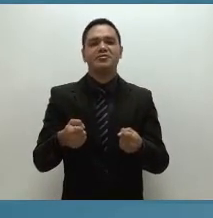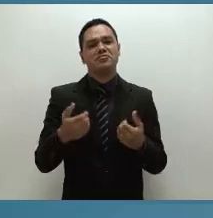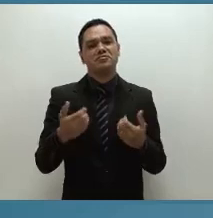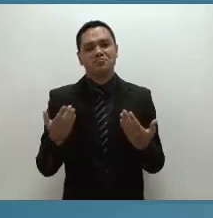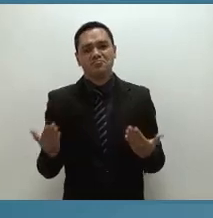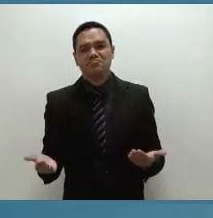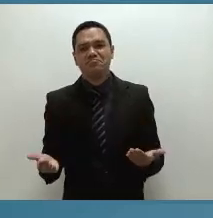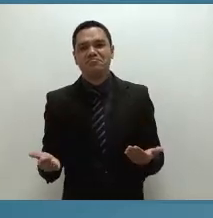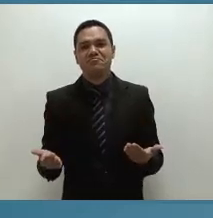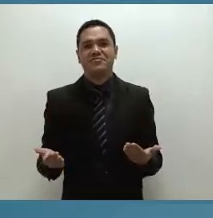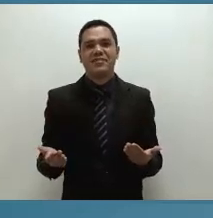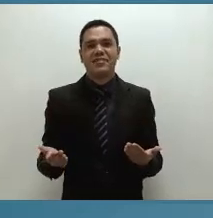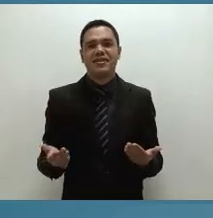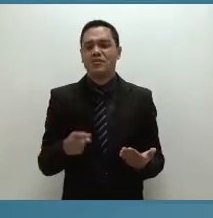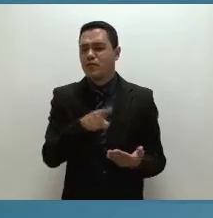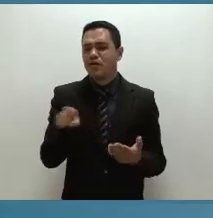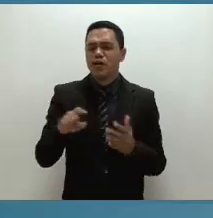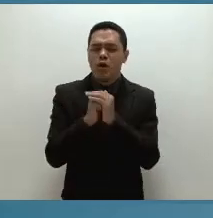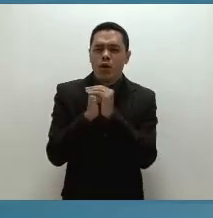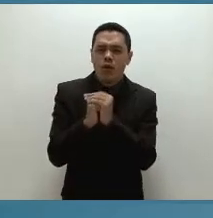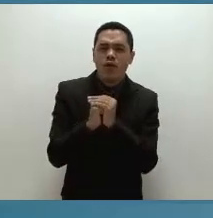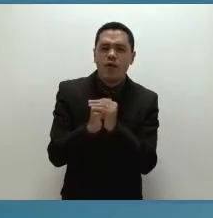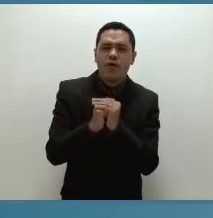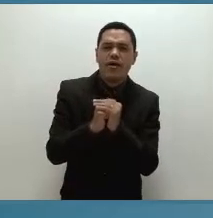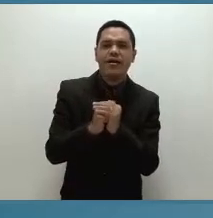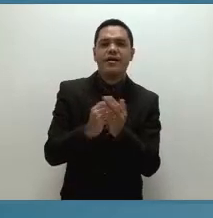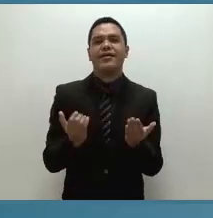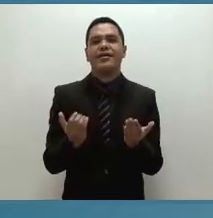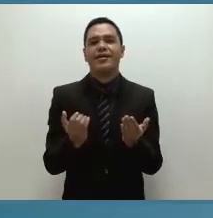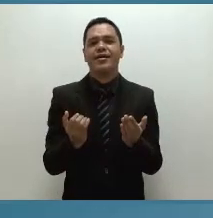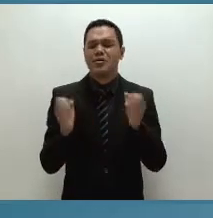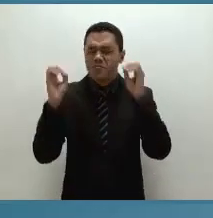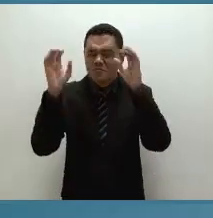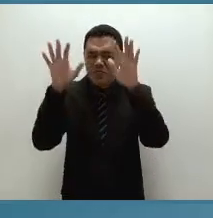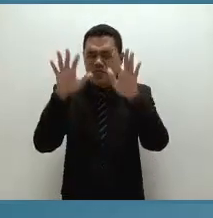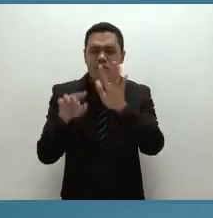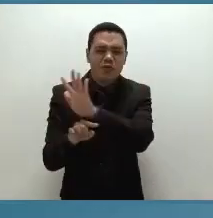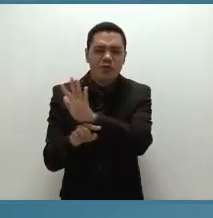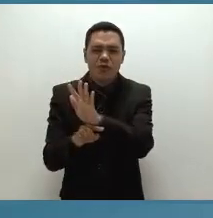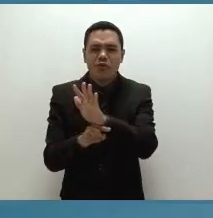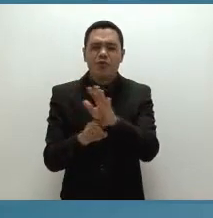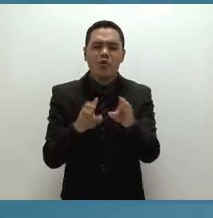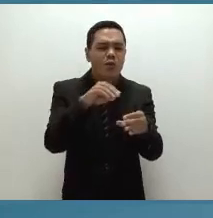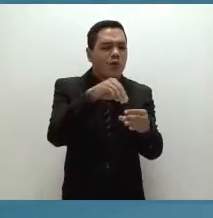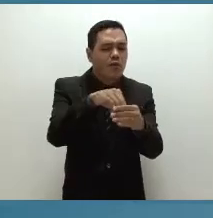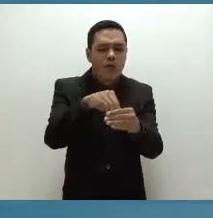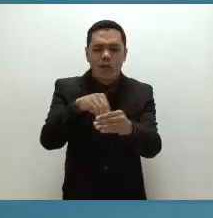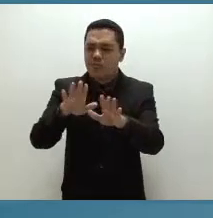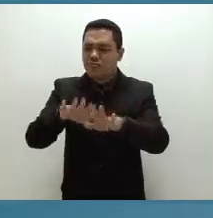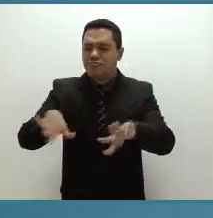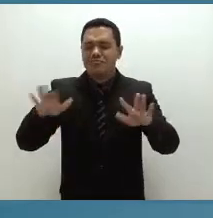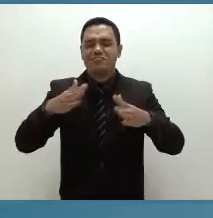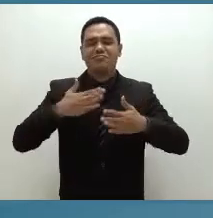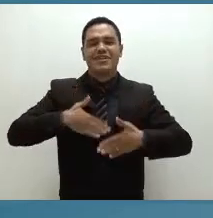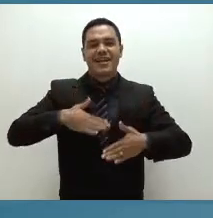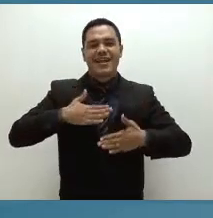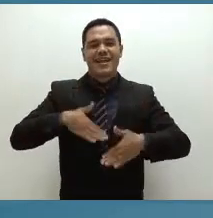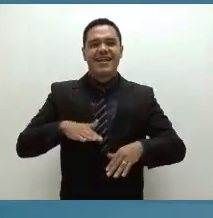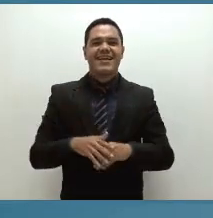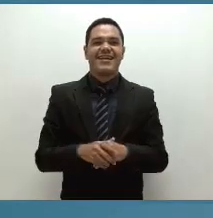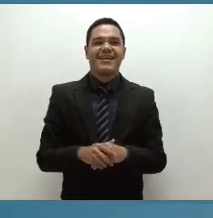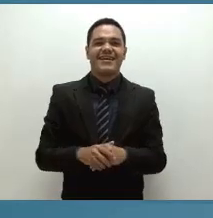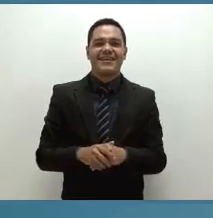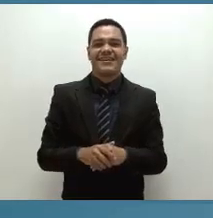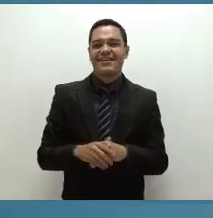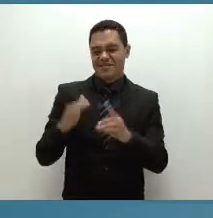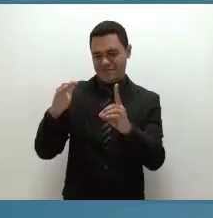Inclusive fazendo suas orações para que tudo transcorresse da melhor forma possível. Então, se me permitir, o desembargador